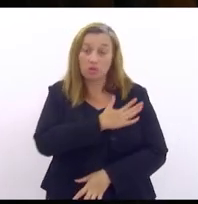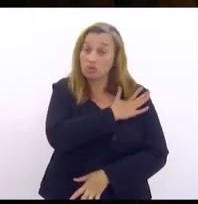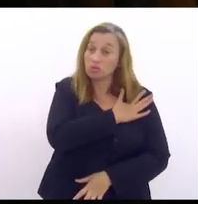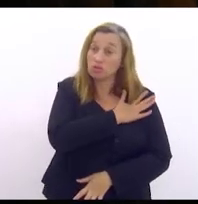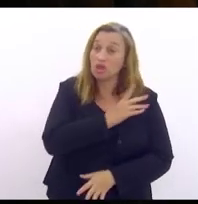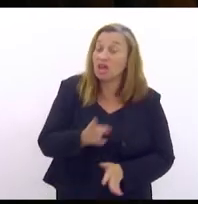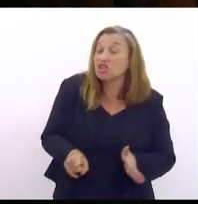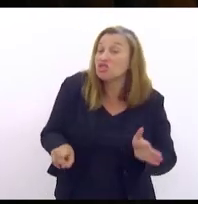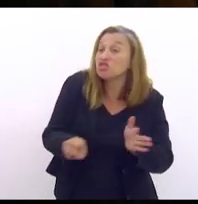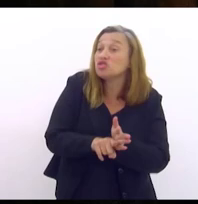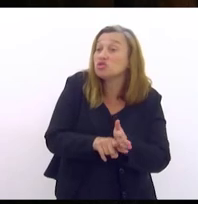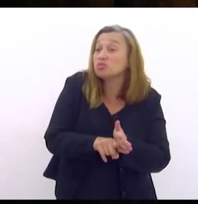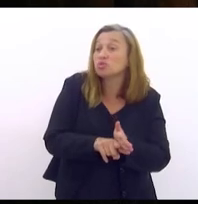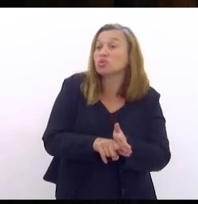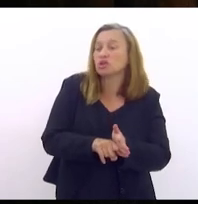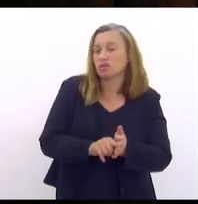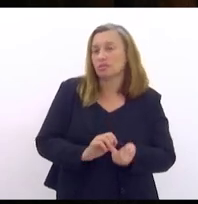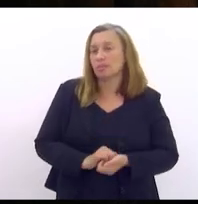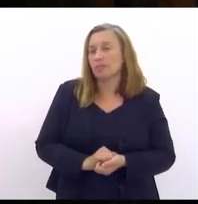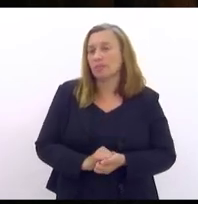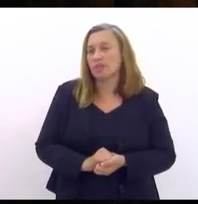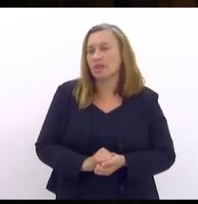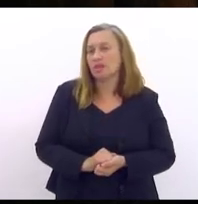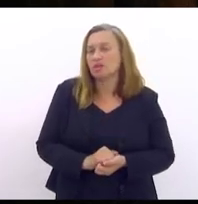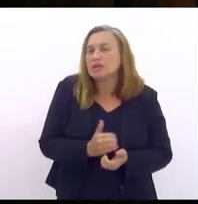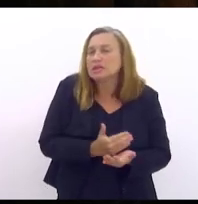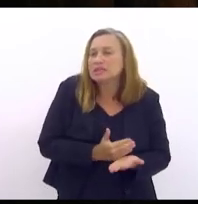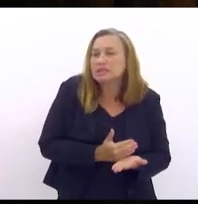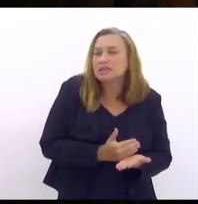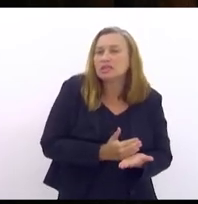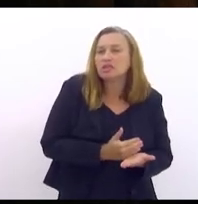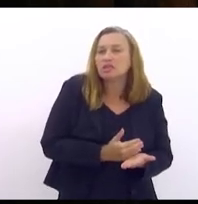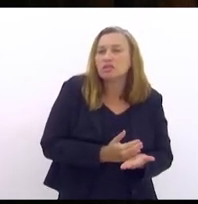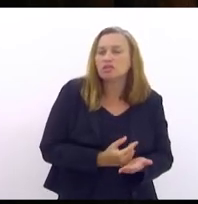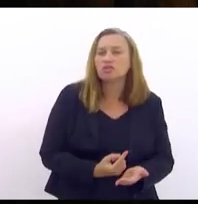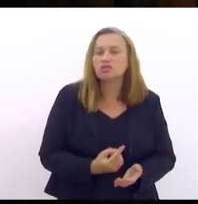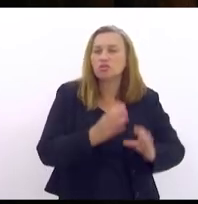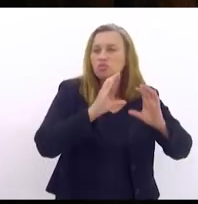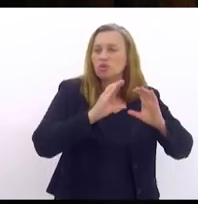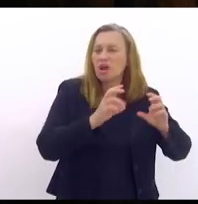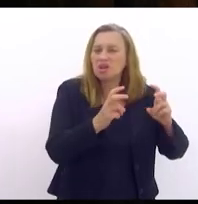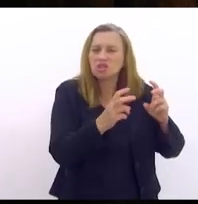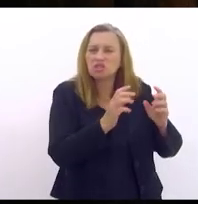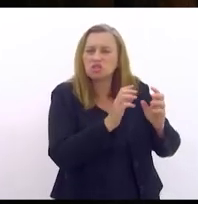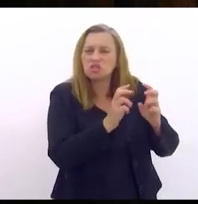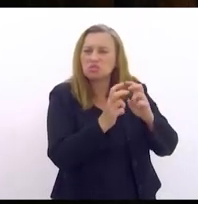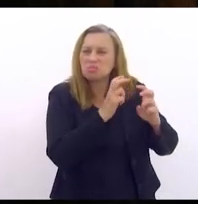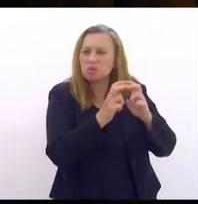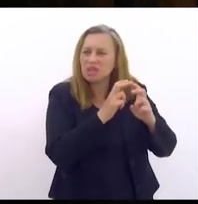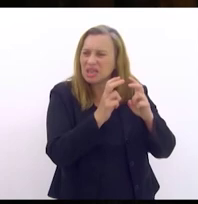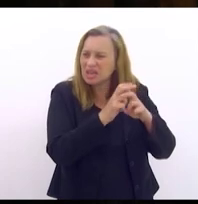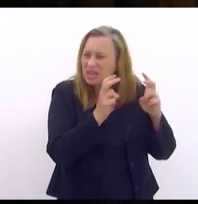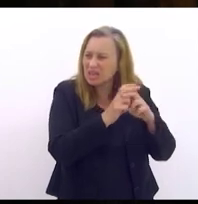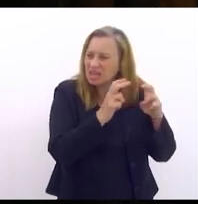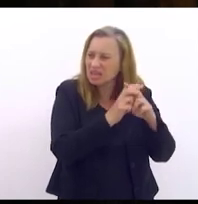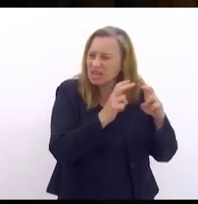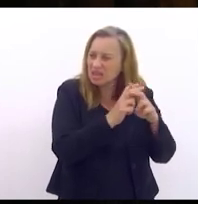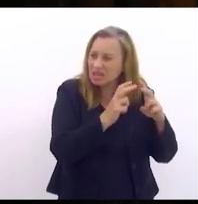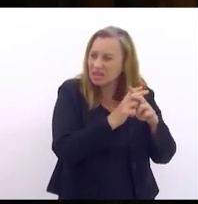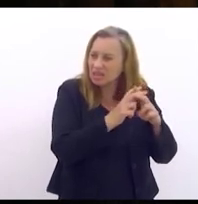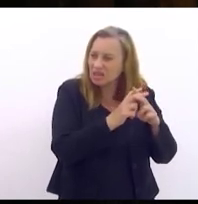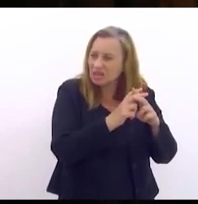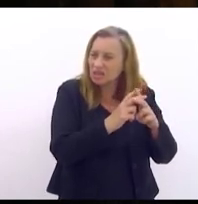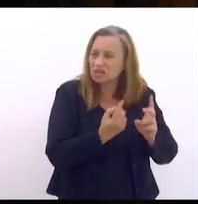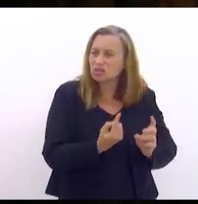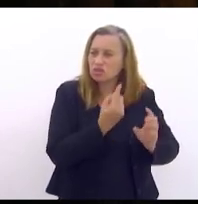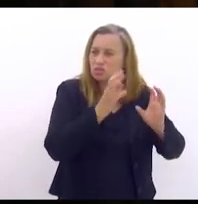dirimir, desde um imbróglio de um cidadão com outro, uma discussão, até o enfrentamento